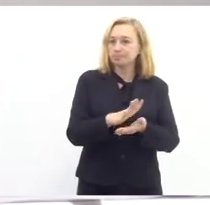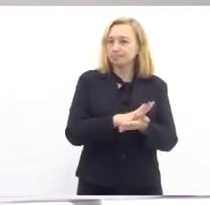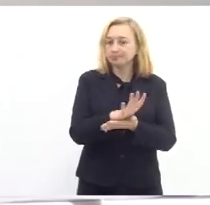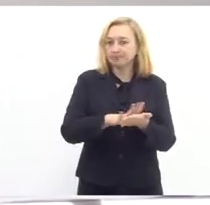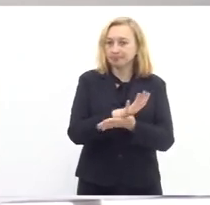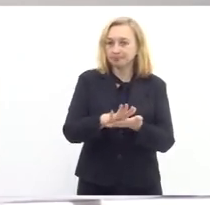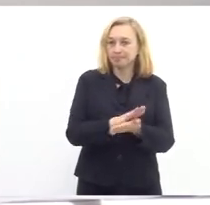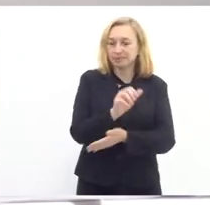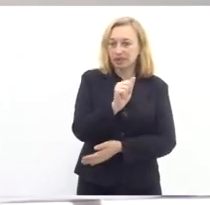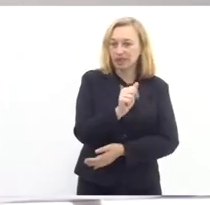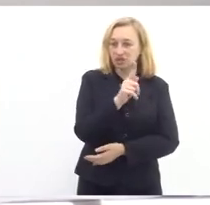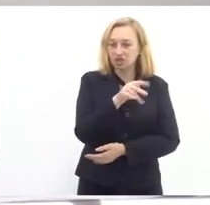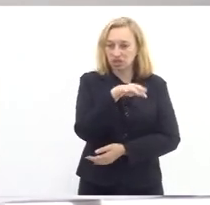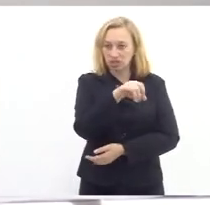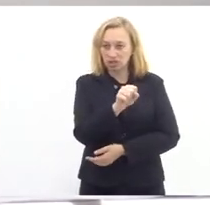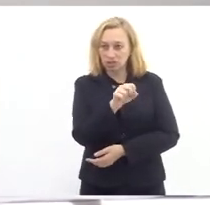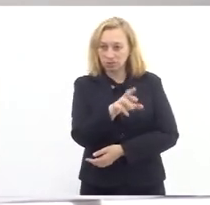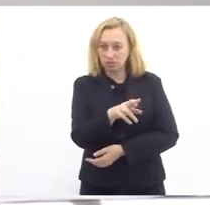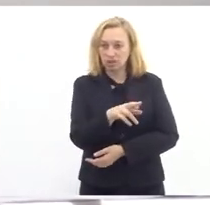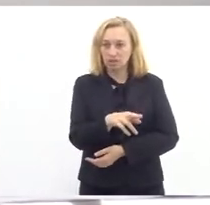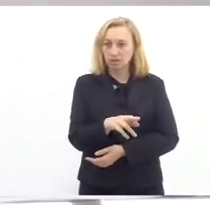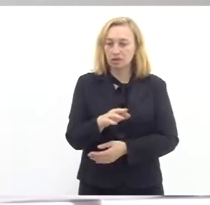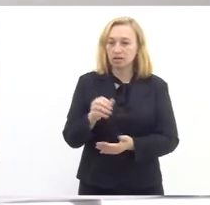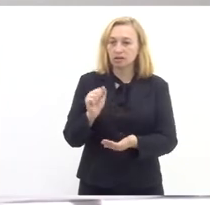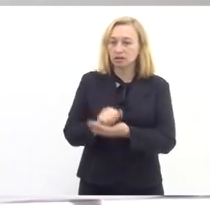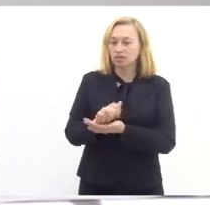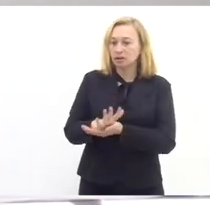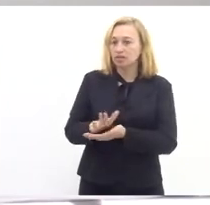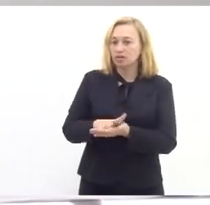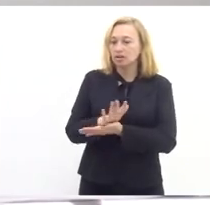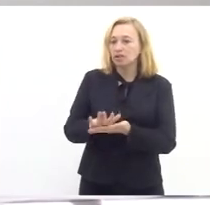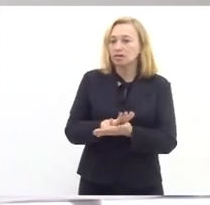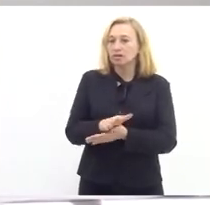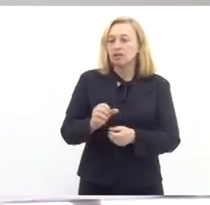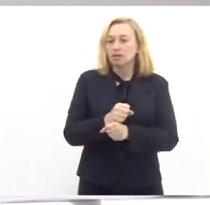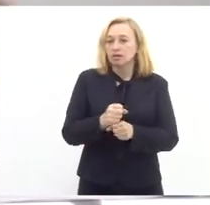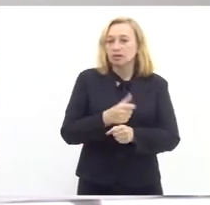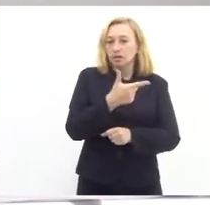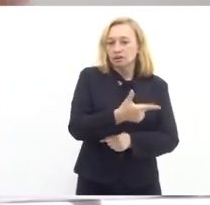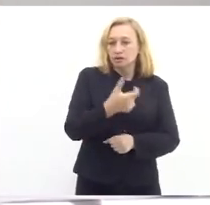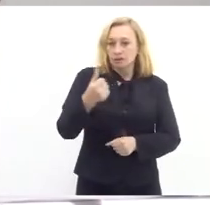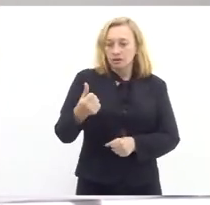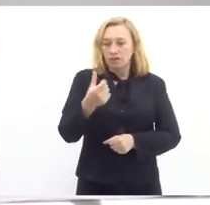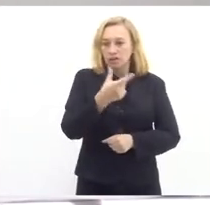A Getransp não apresentou multa nenhuma à Supervia, nem no ano 2020, nem no ano de